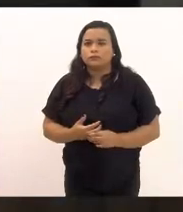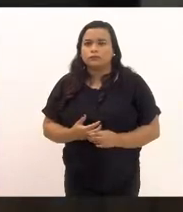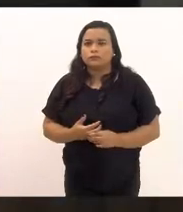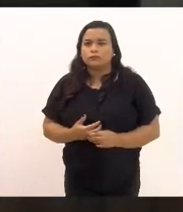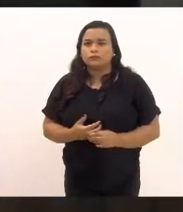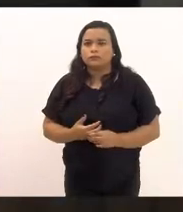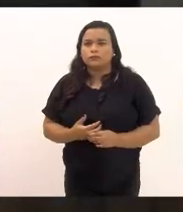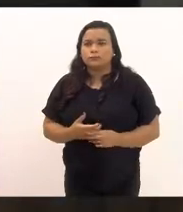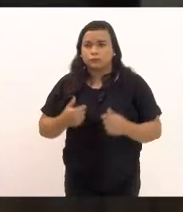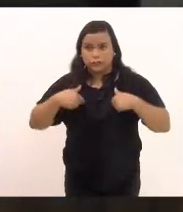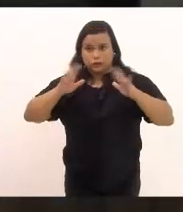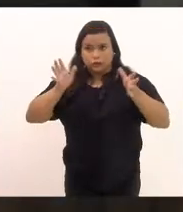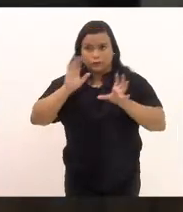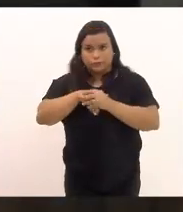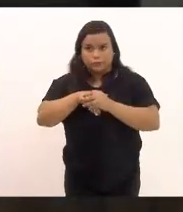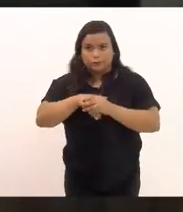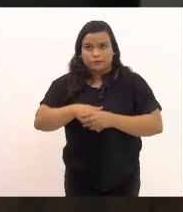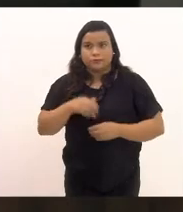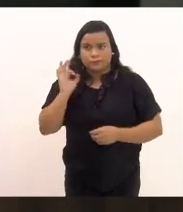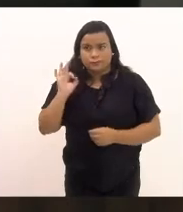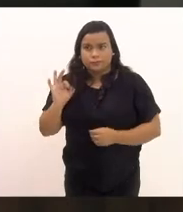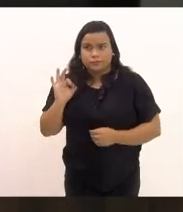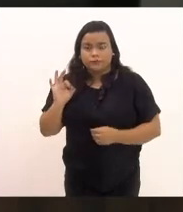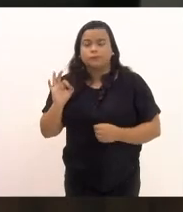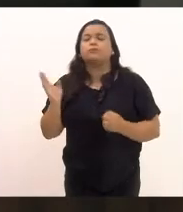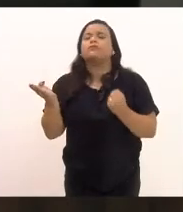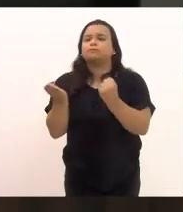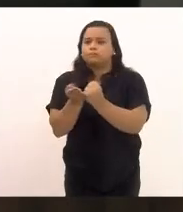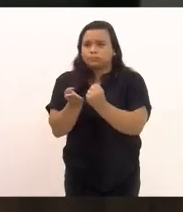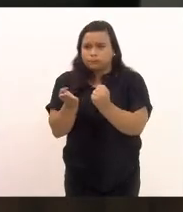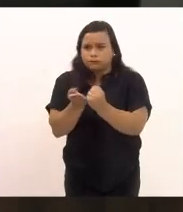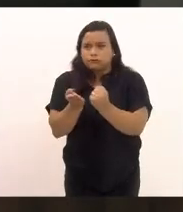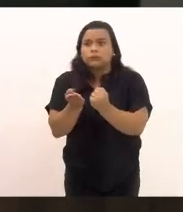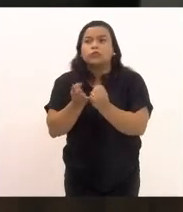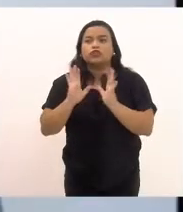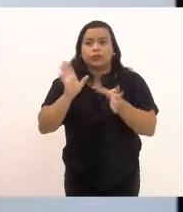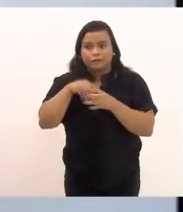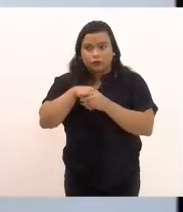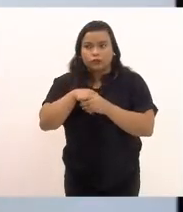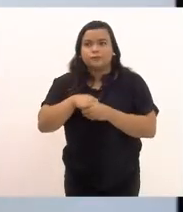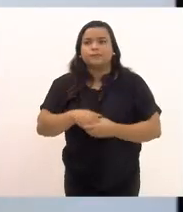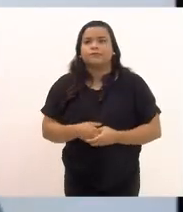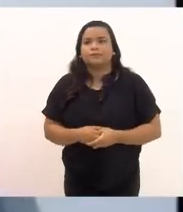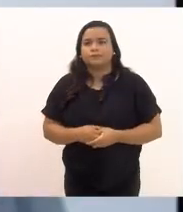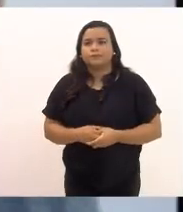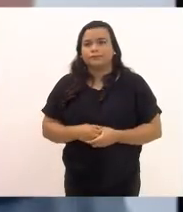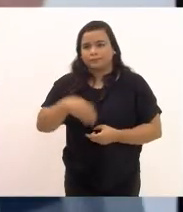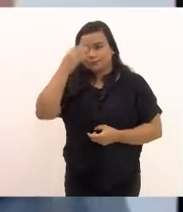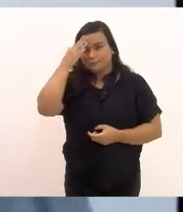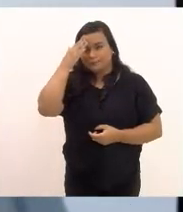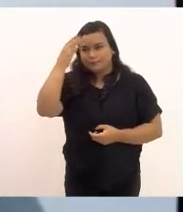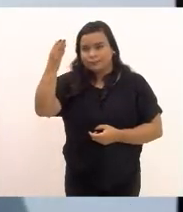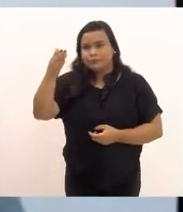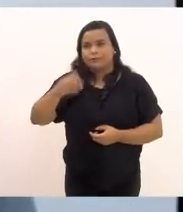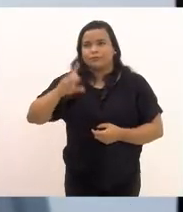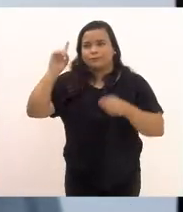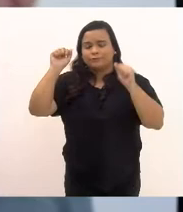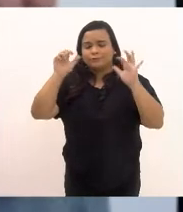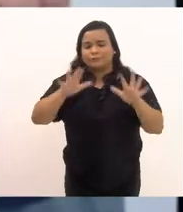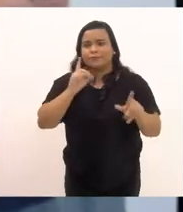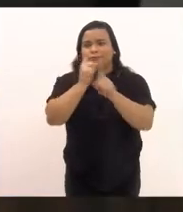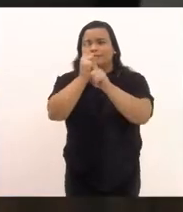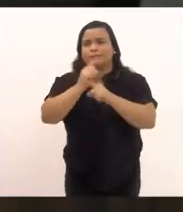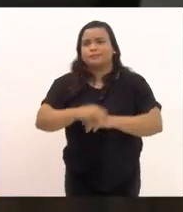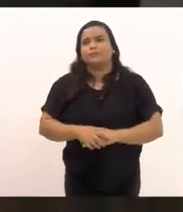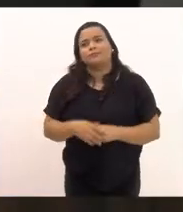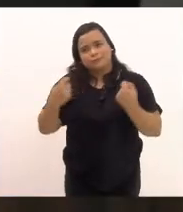Eu já votei, tá certo? Samuel já votou. Tá bom. O Senhor abençoa aqui, orei aqui, fiz oração. Amém. É porque tem que